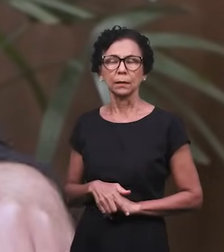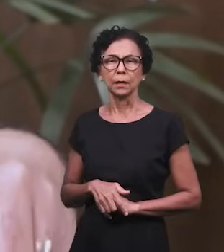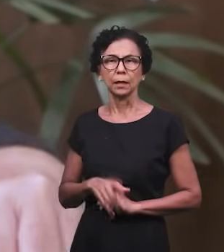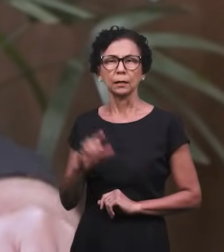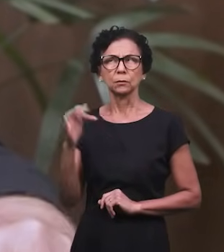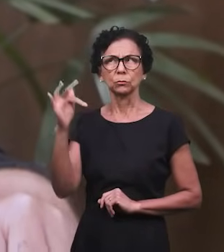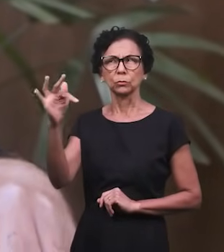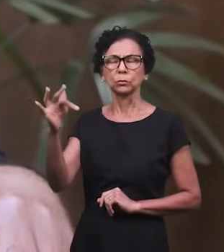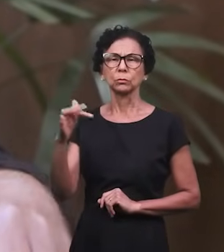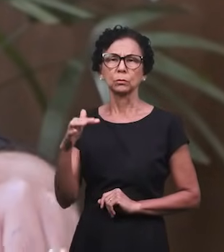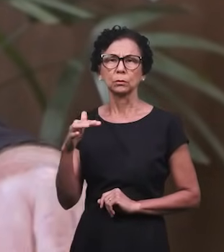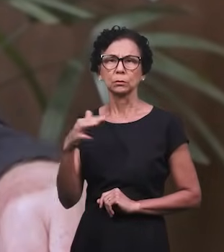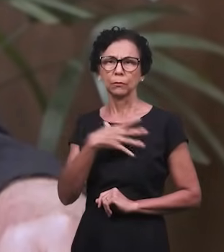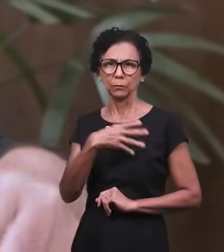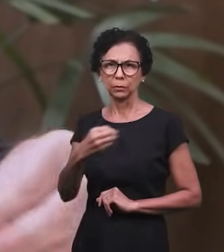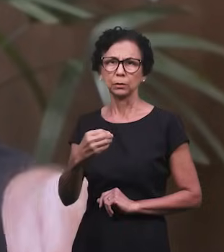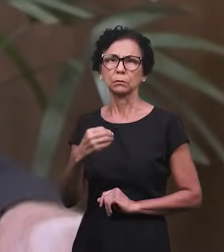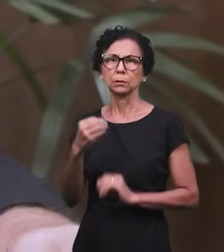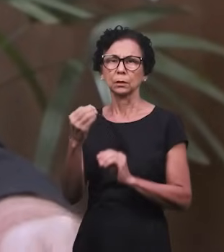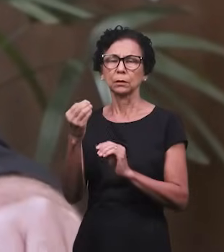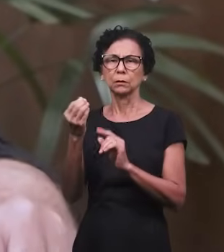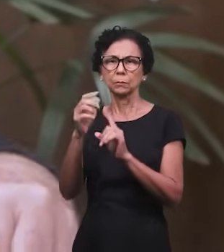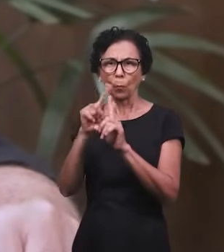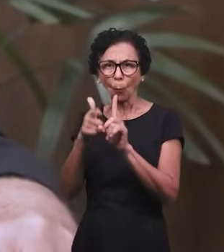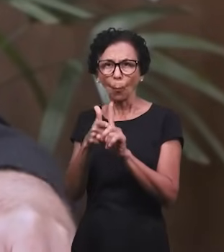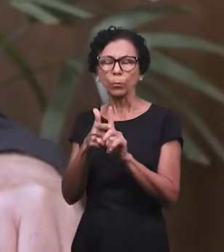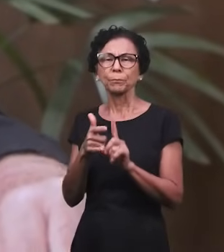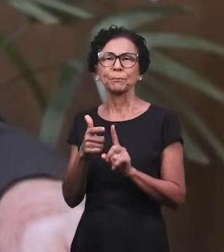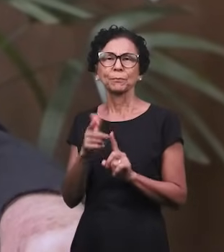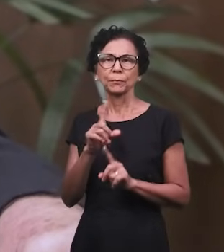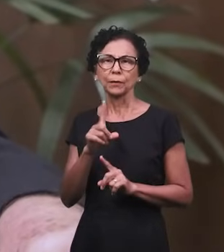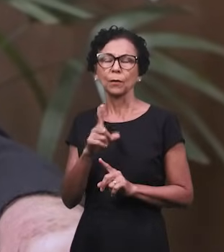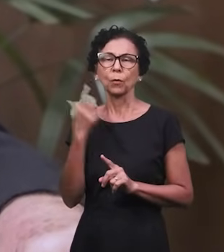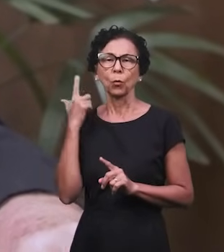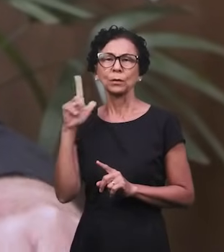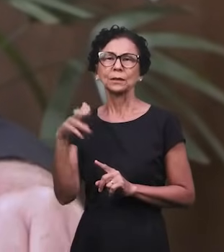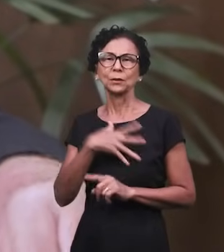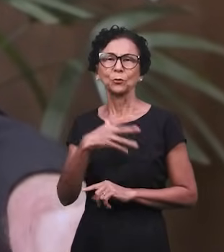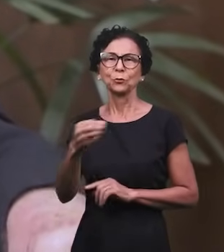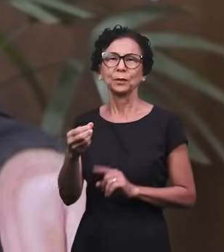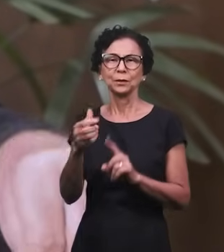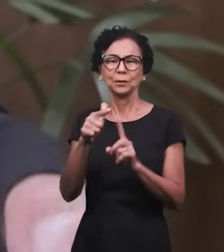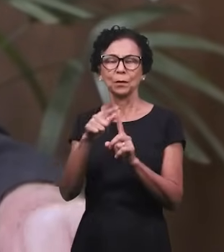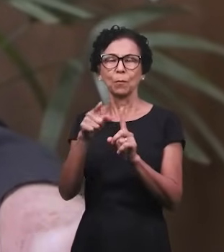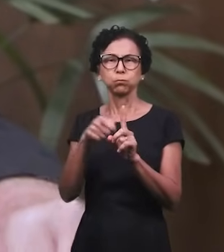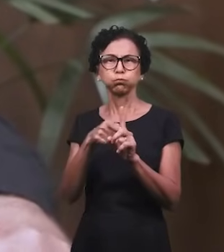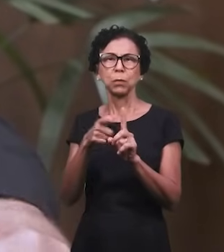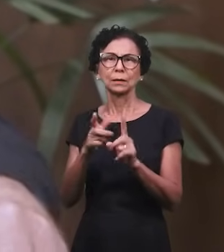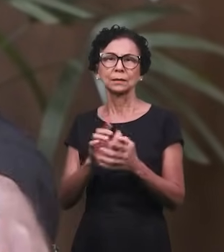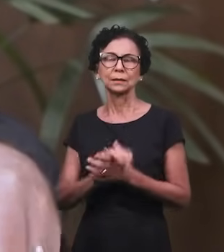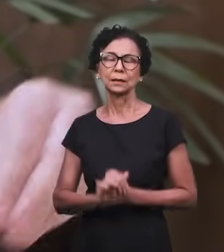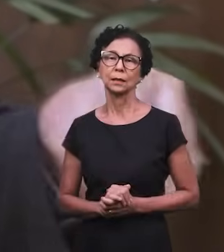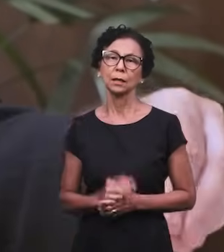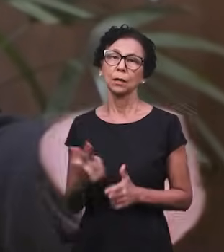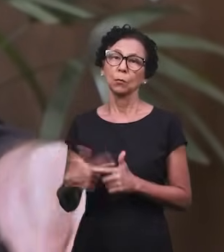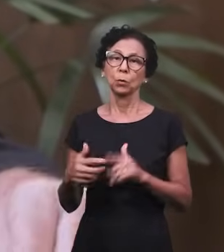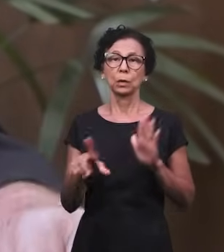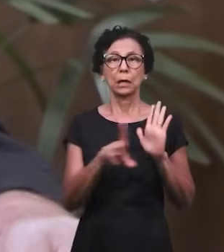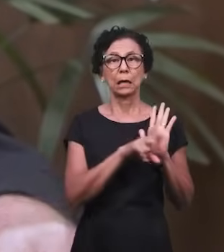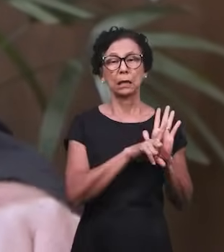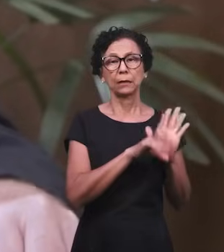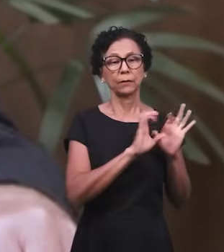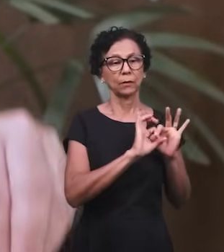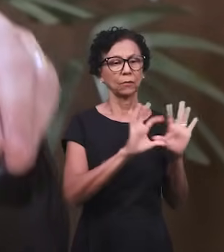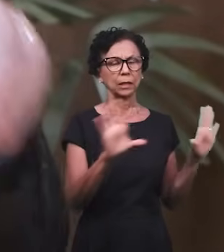até Sara permitiu que ele que era permitido pela lei ter uma outra serva ou esposa Como foi o caso ali de